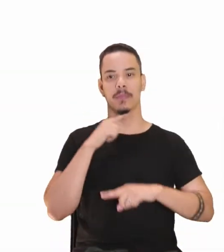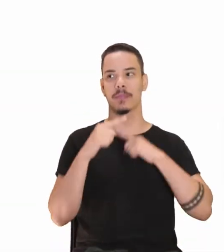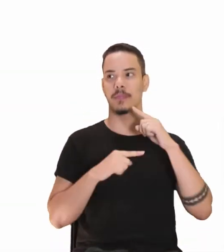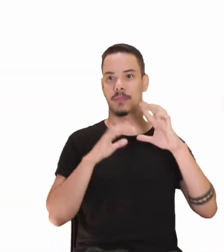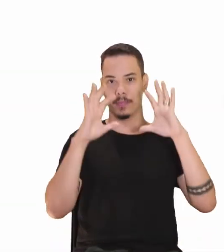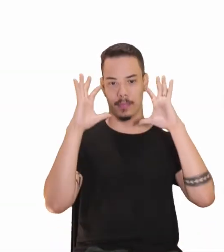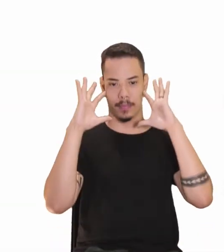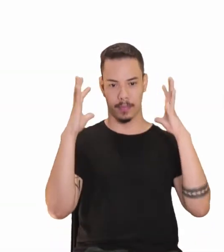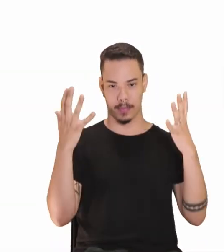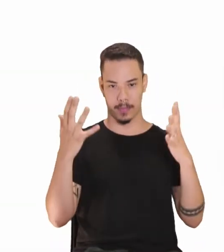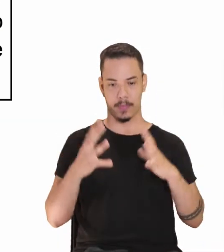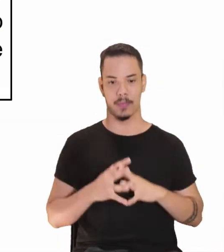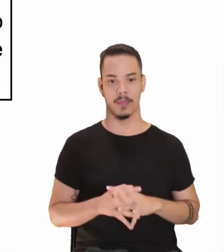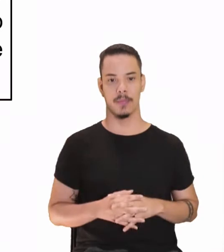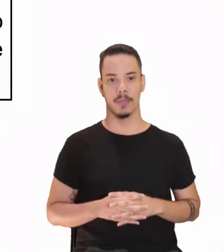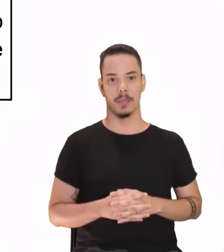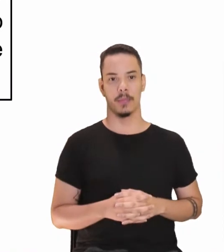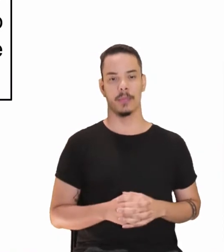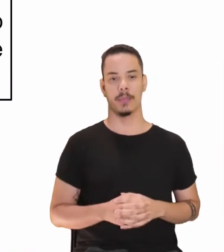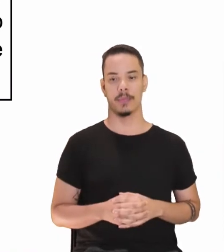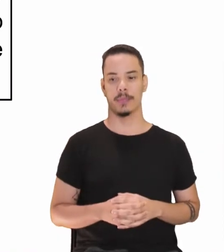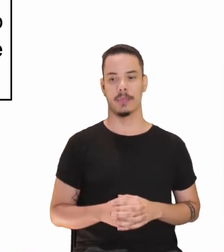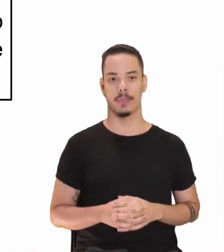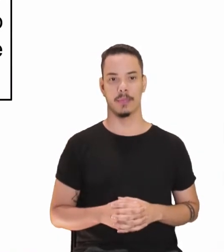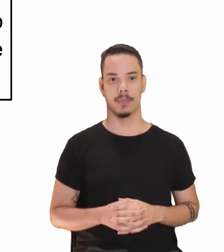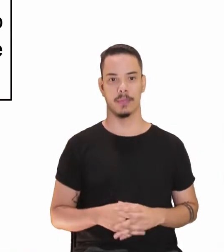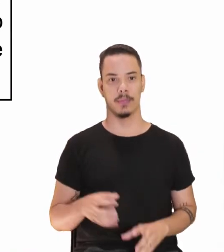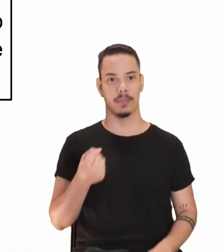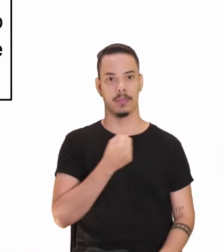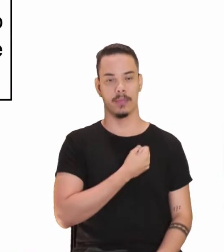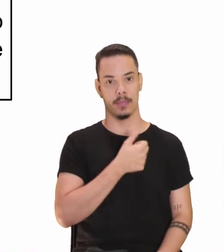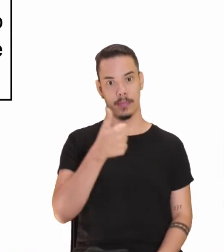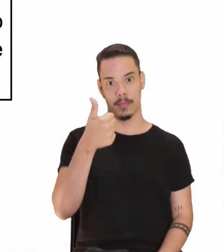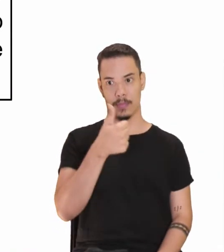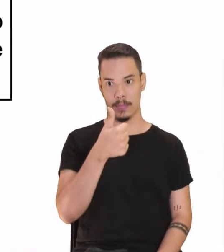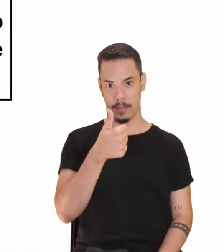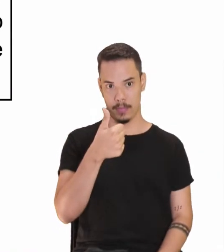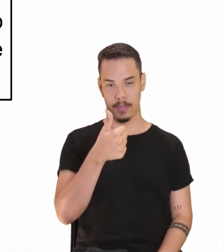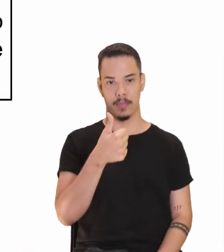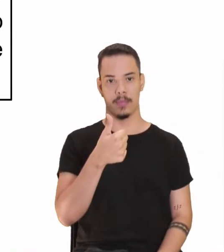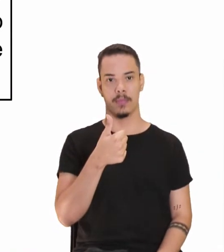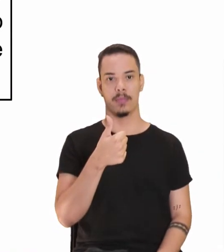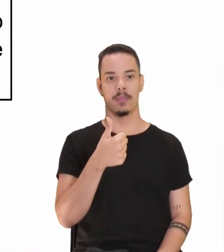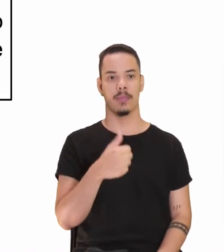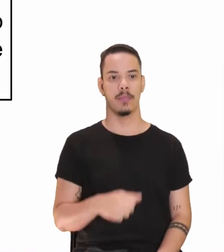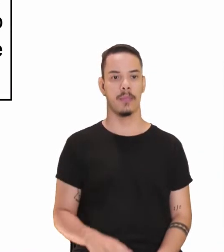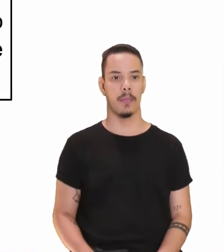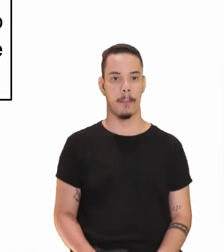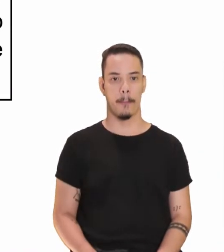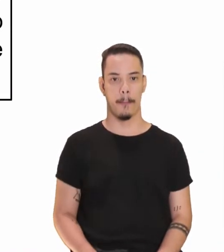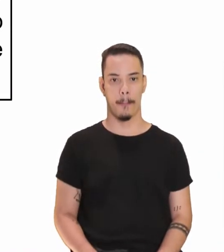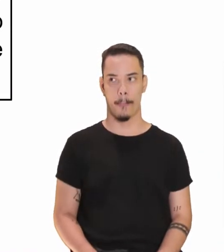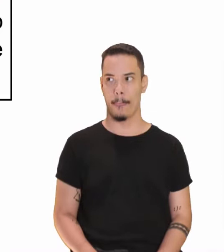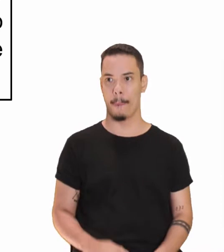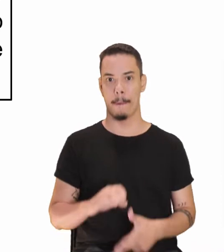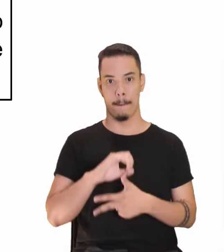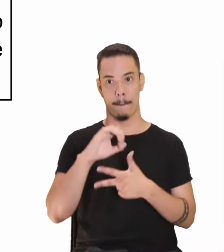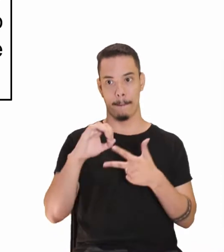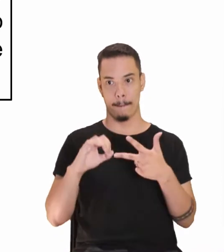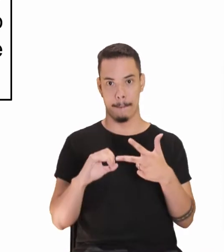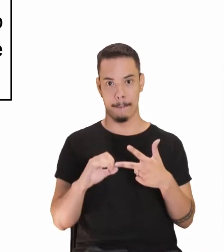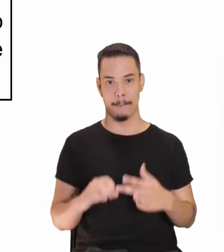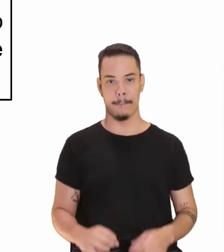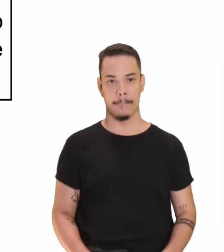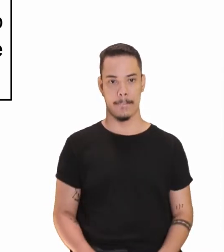Tirando dúvidas, resolução da atividade de sala, questão número 1. Vamos lá, um trechinho aí, uma questão do